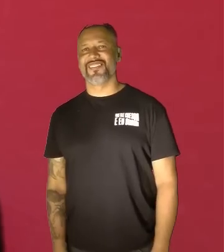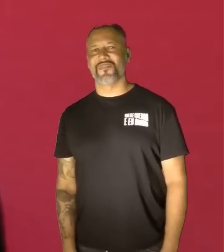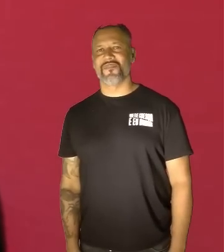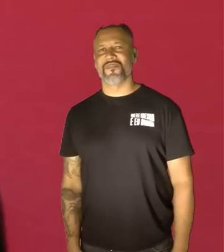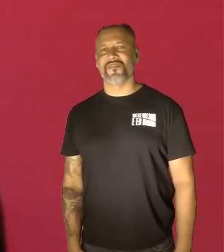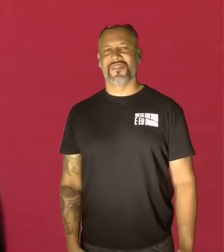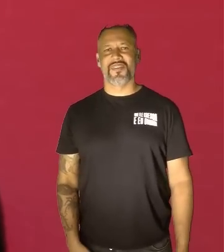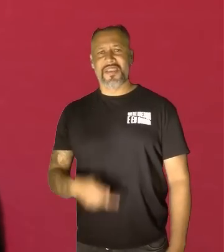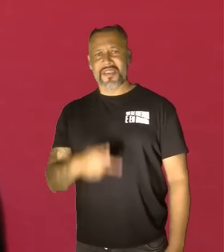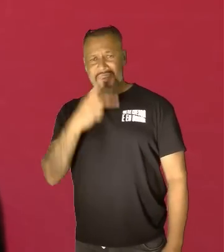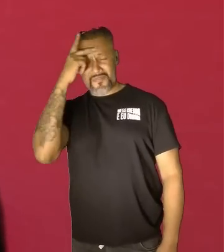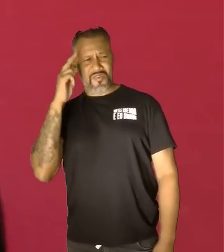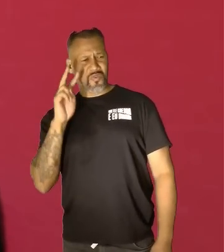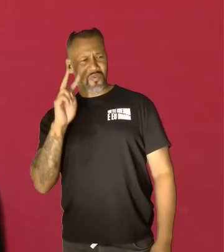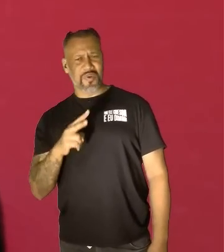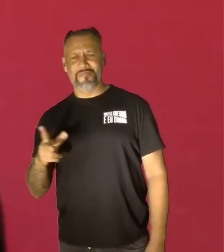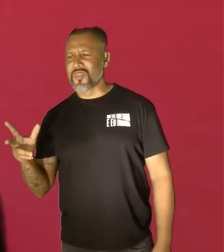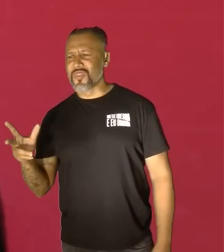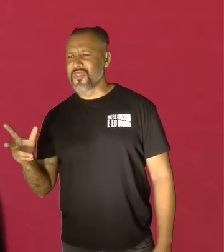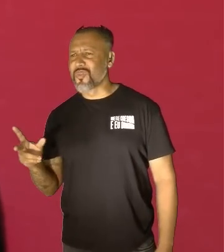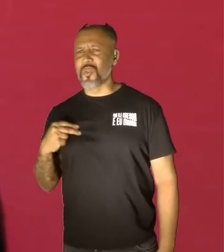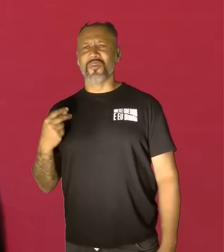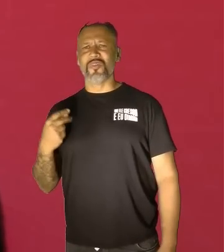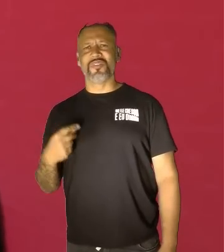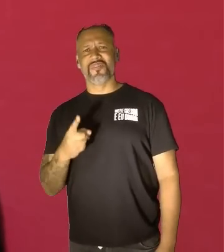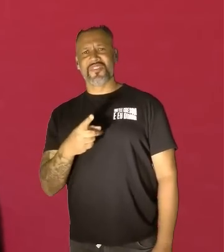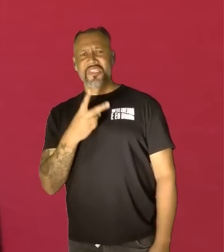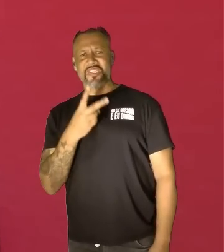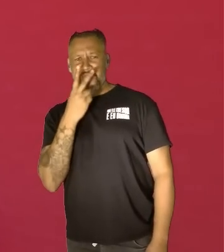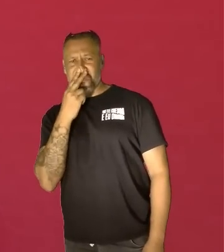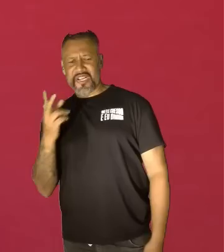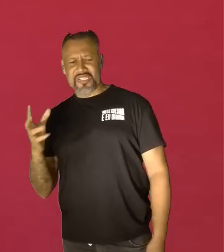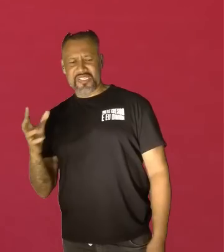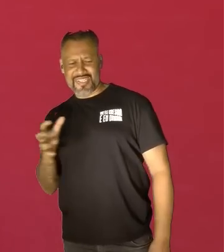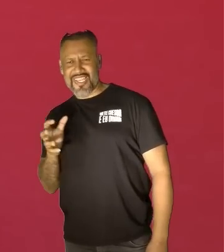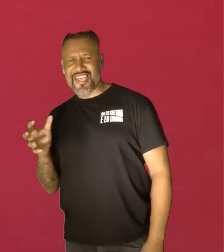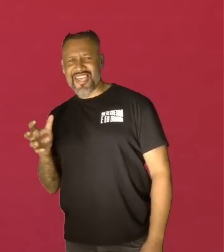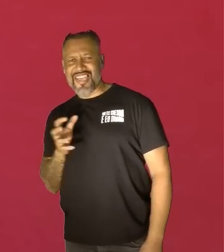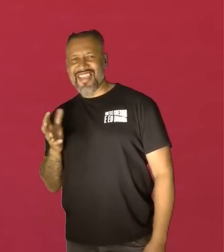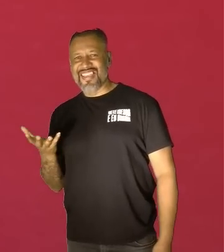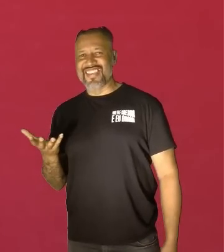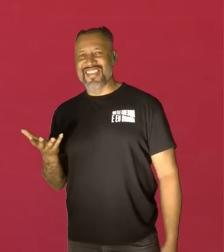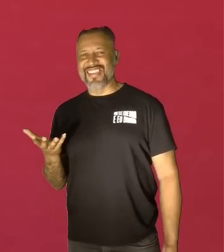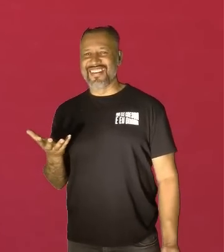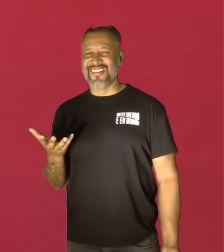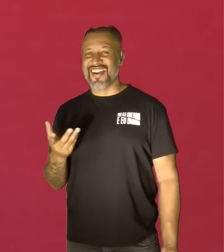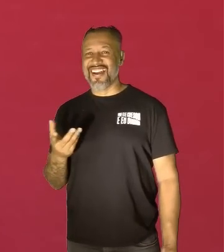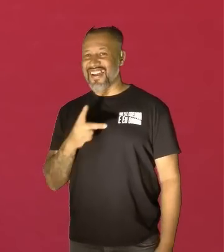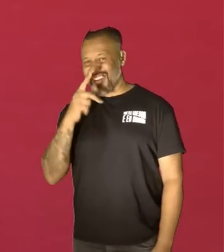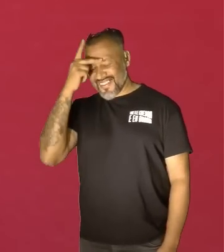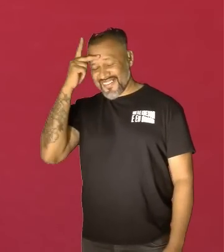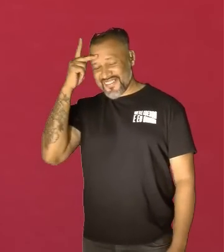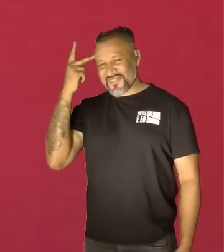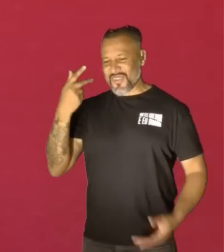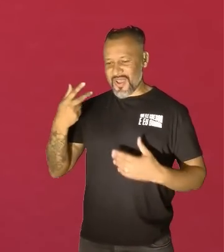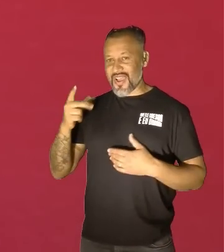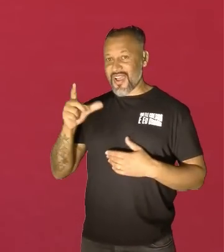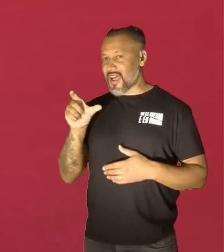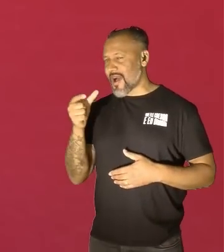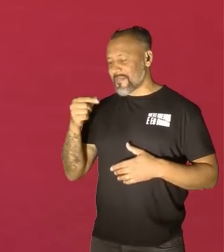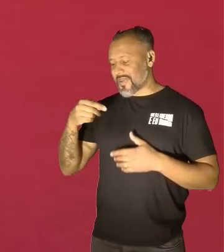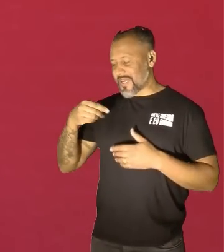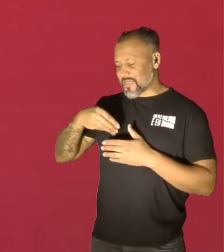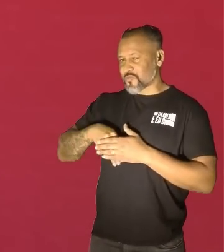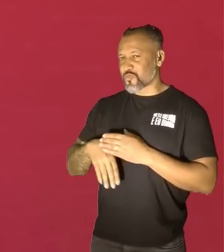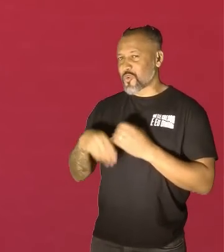bufunfa. Aí você fala, até esconde assim, ó, o bilhete único dentro do bolso. Fala, ixi, rapaz, tive que carregar hoje